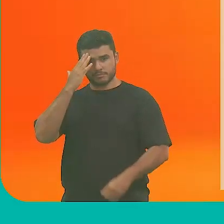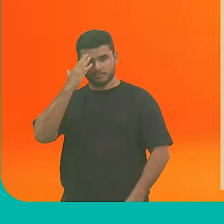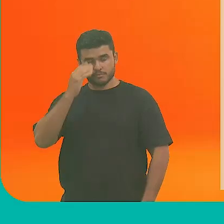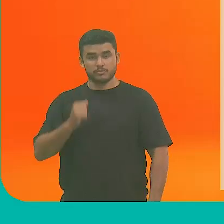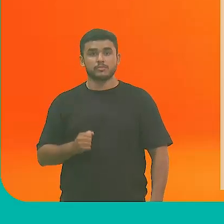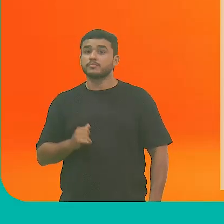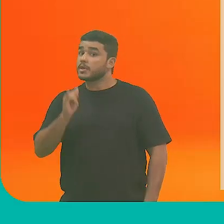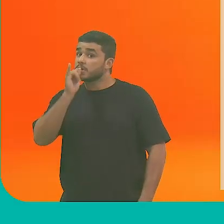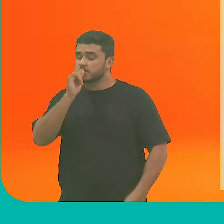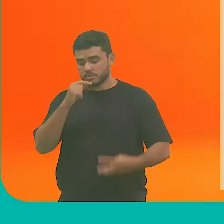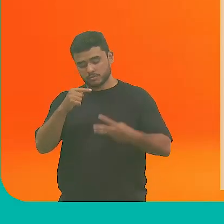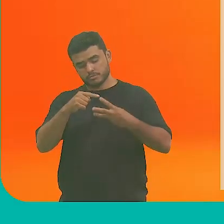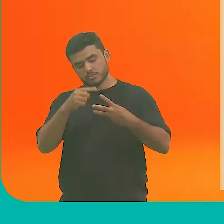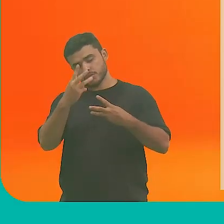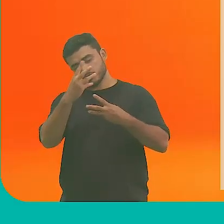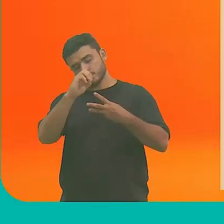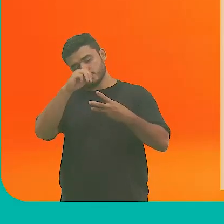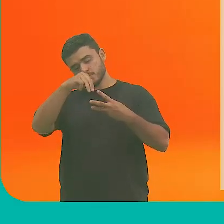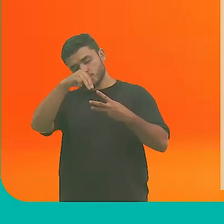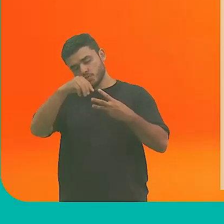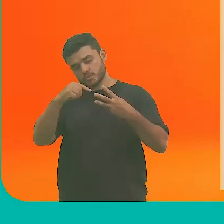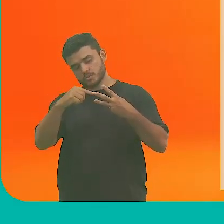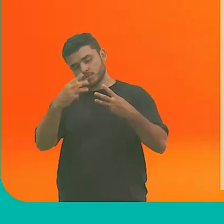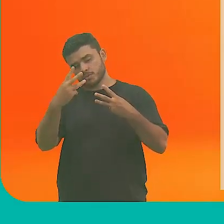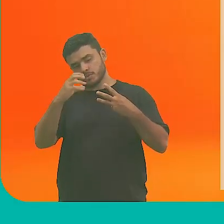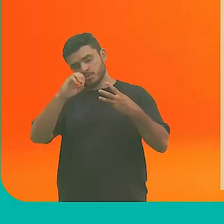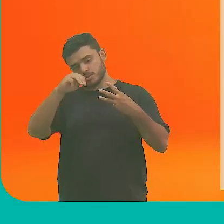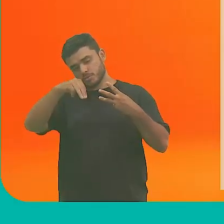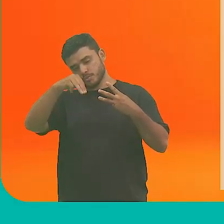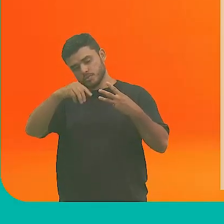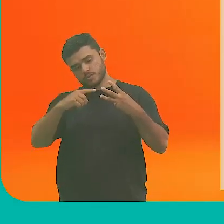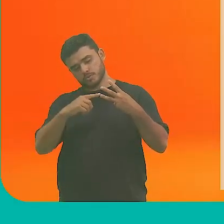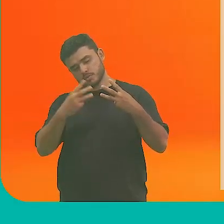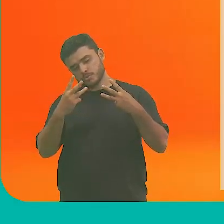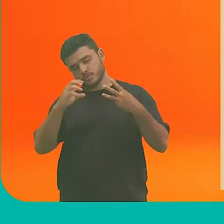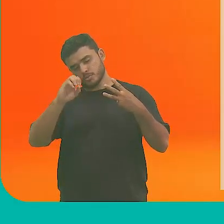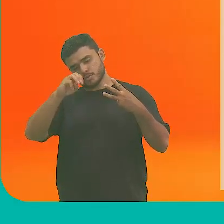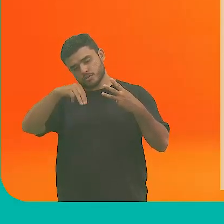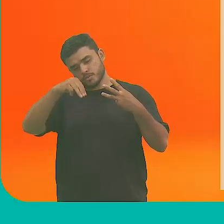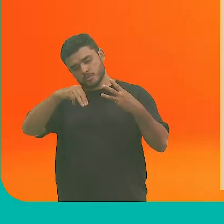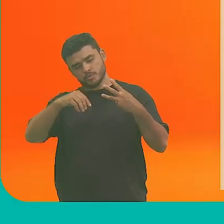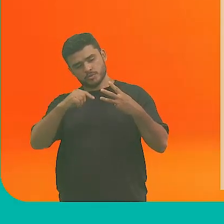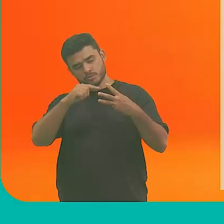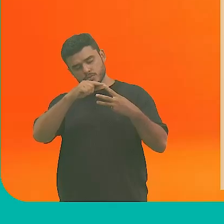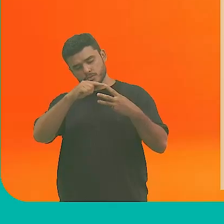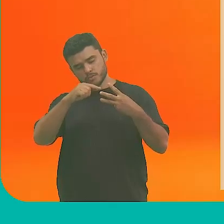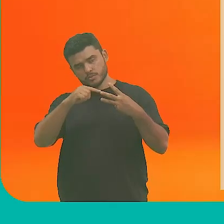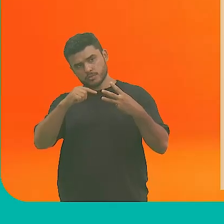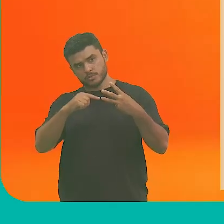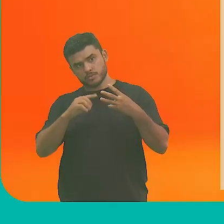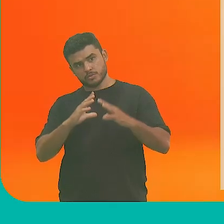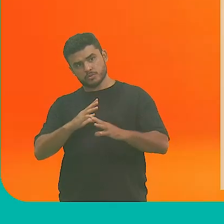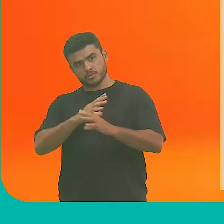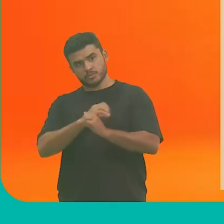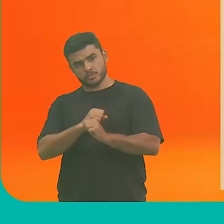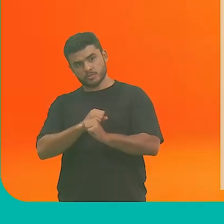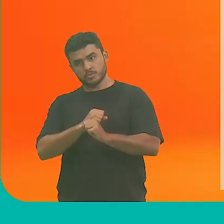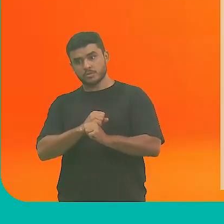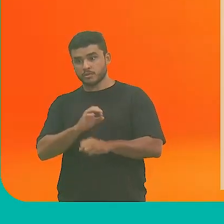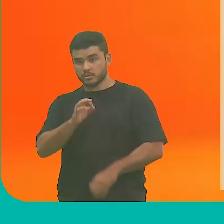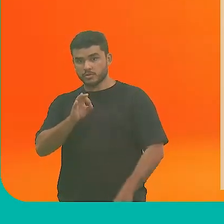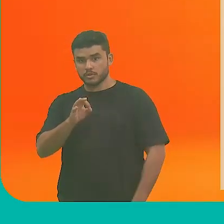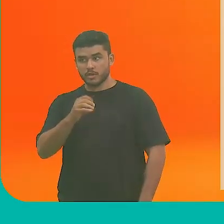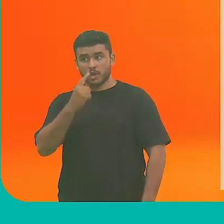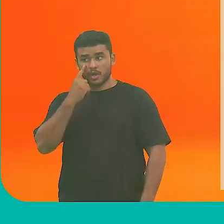ela passa 30 acumulado, 30 não é meia hora? Toda vida que eu quero